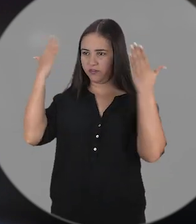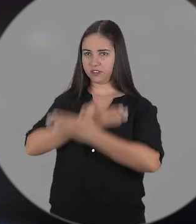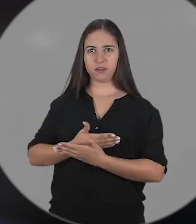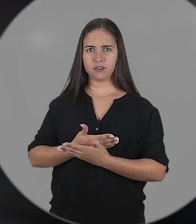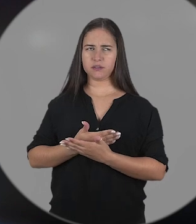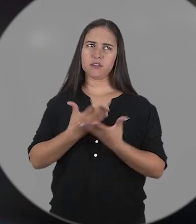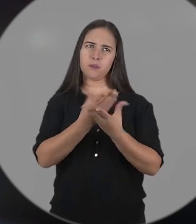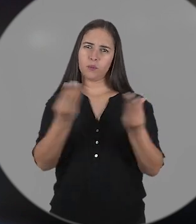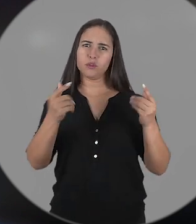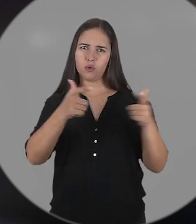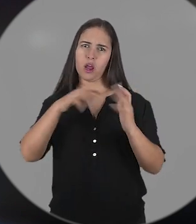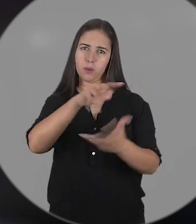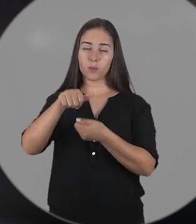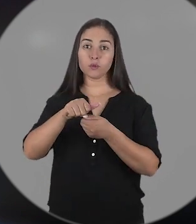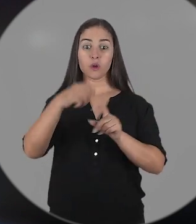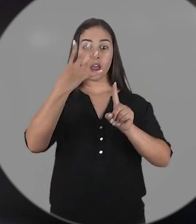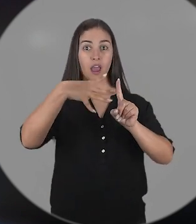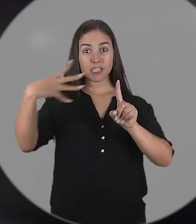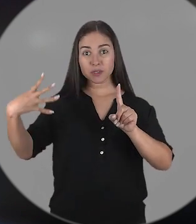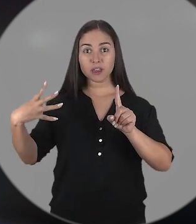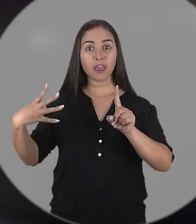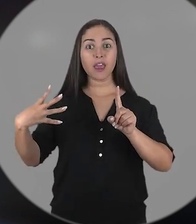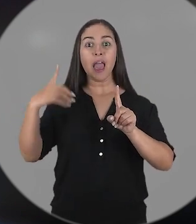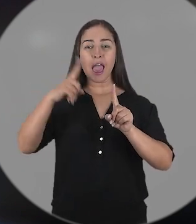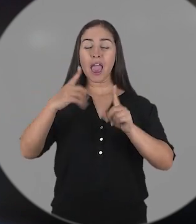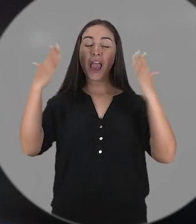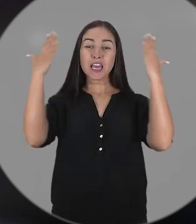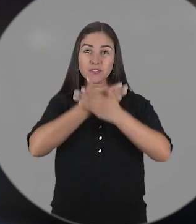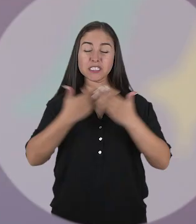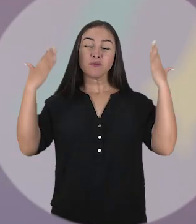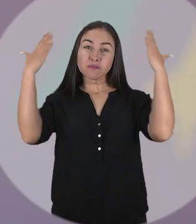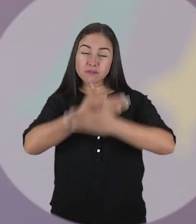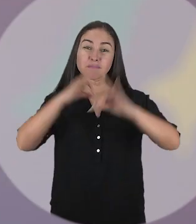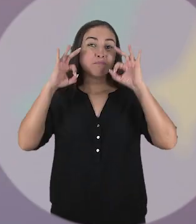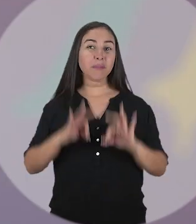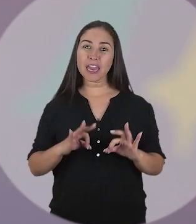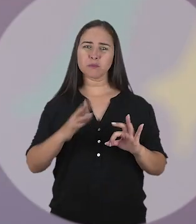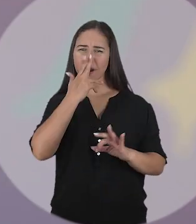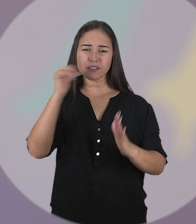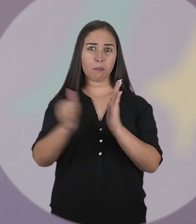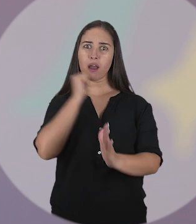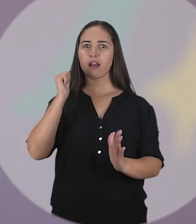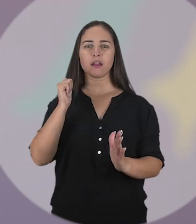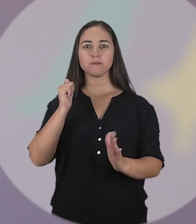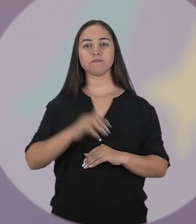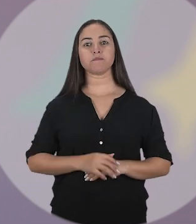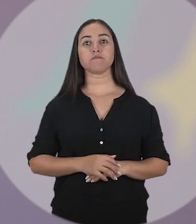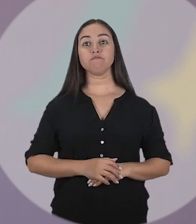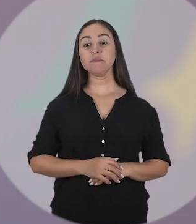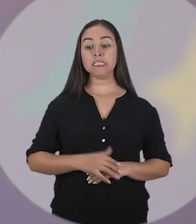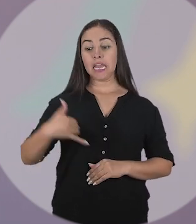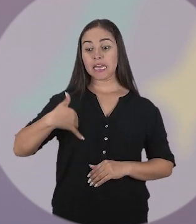vários lugares do mundo, e a LGBT é tornar invisível do invisível. envelhecer mais 60,